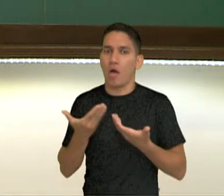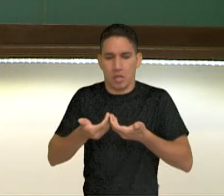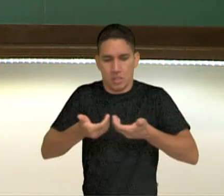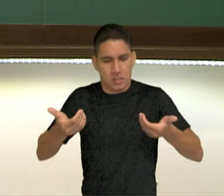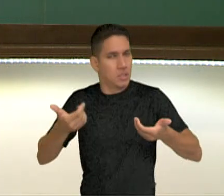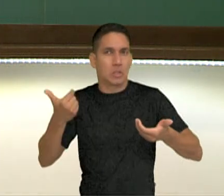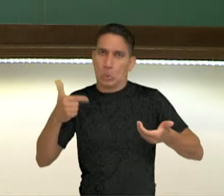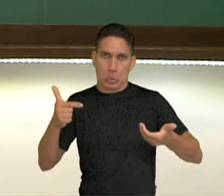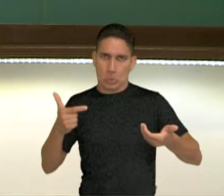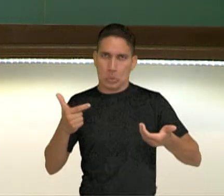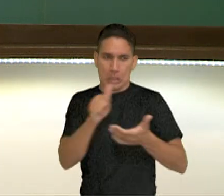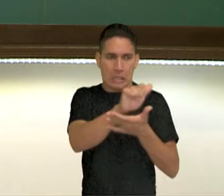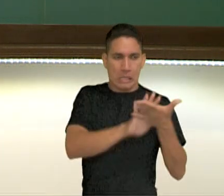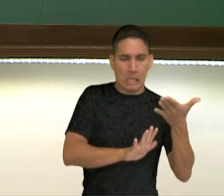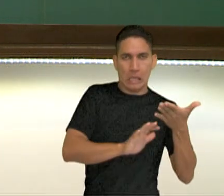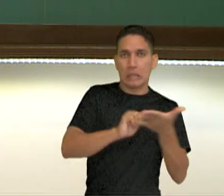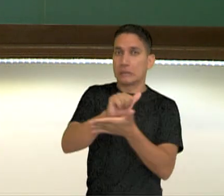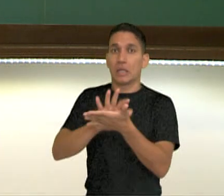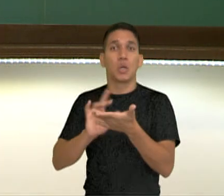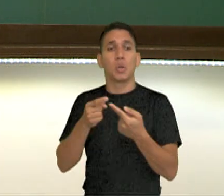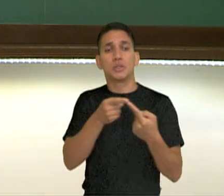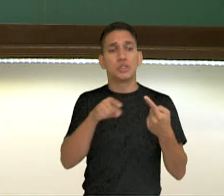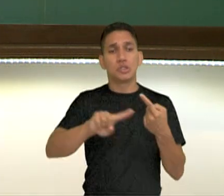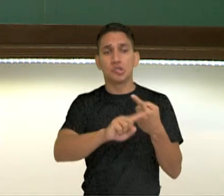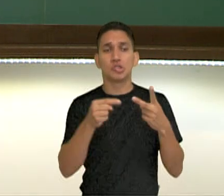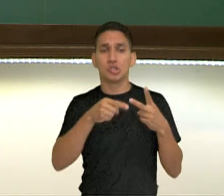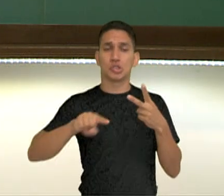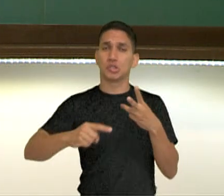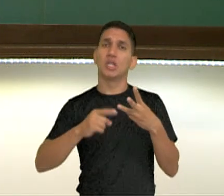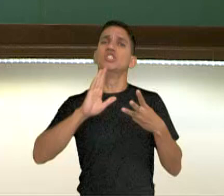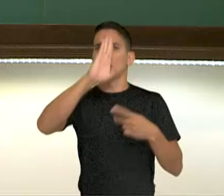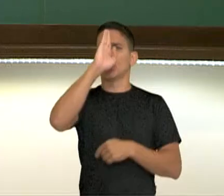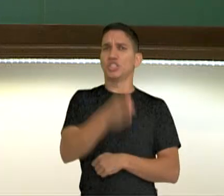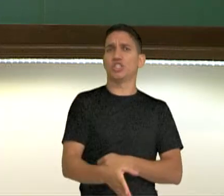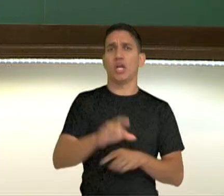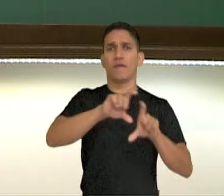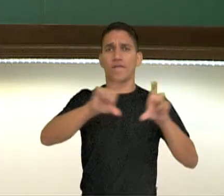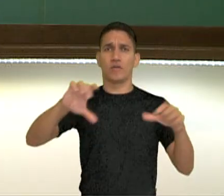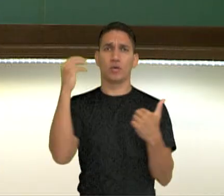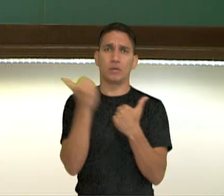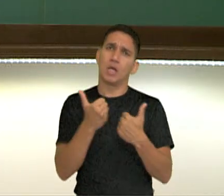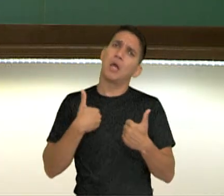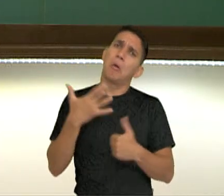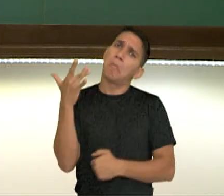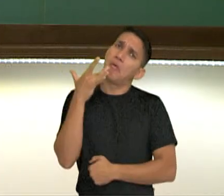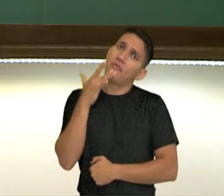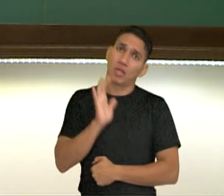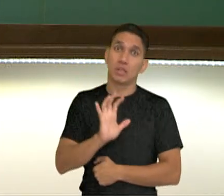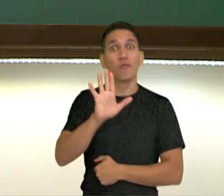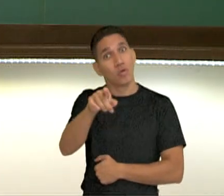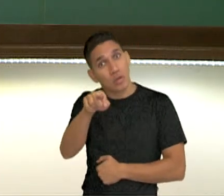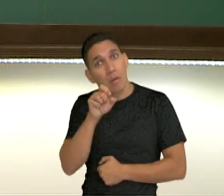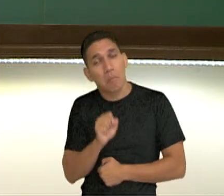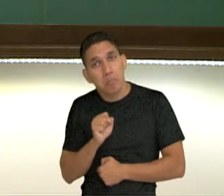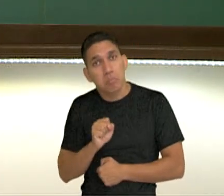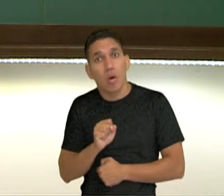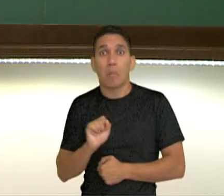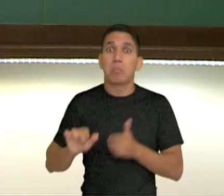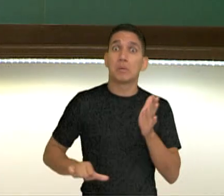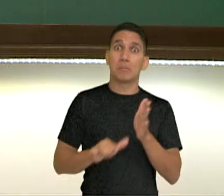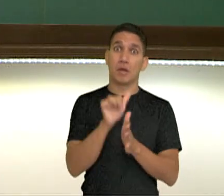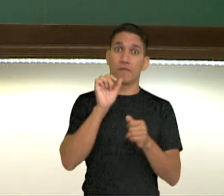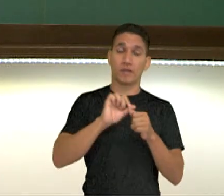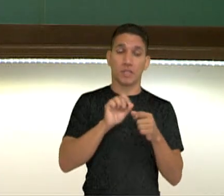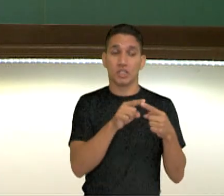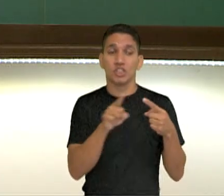separação no exercício anterior dos desvios, né? Já coloquei direto na fórmula. Eu prefiro assim. Você pode fazer primeiro o desvio de cada